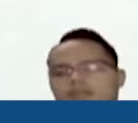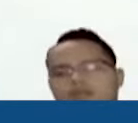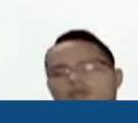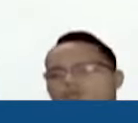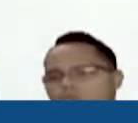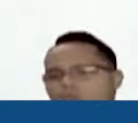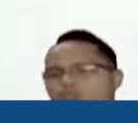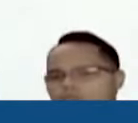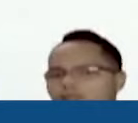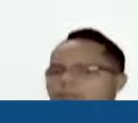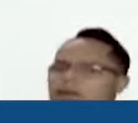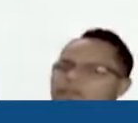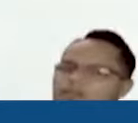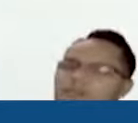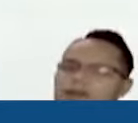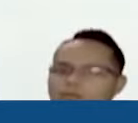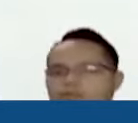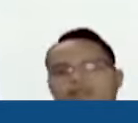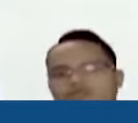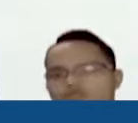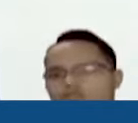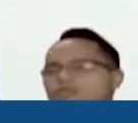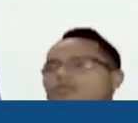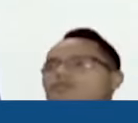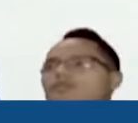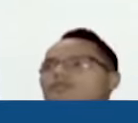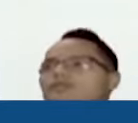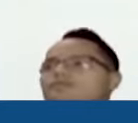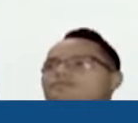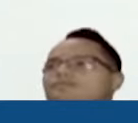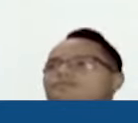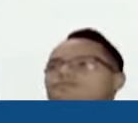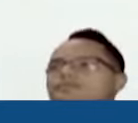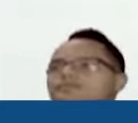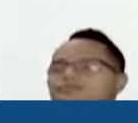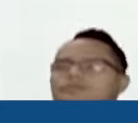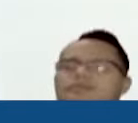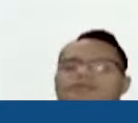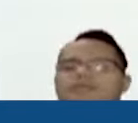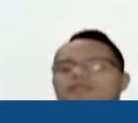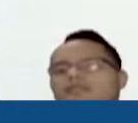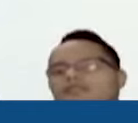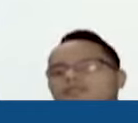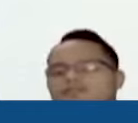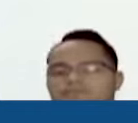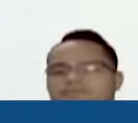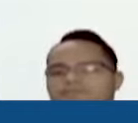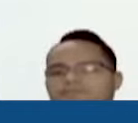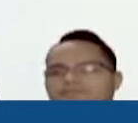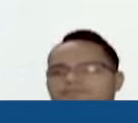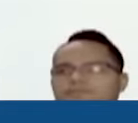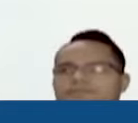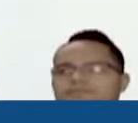equipe quanto da população mas sim inclusive esse ano nesse projeto a gente